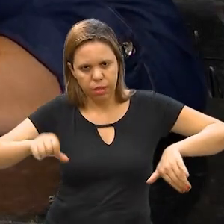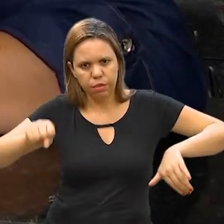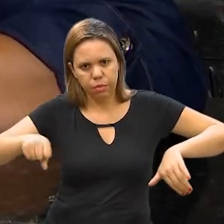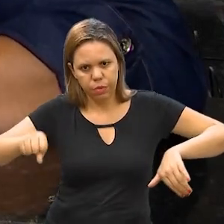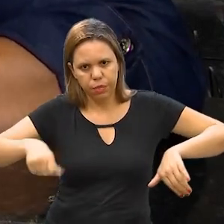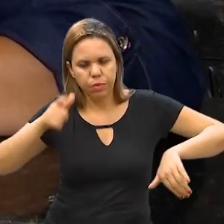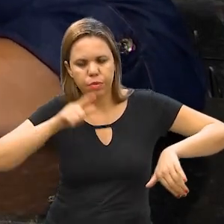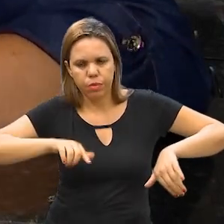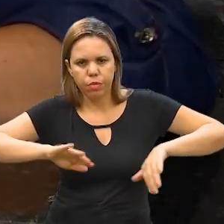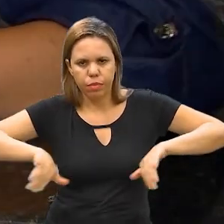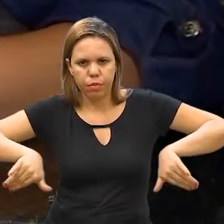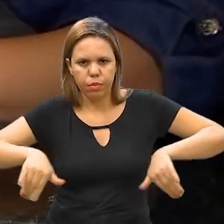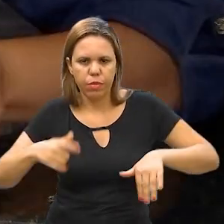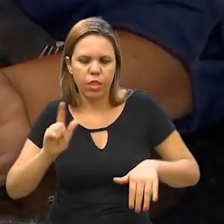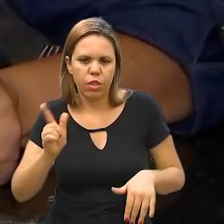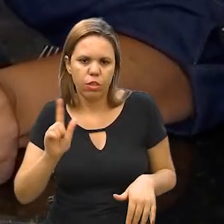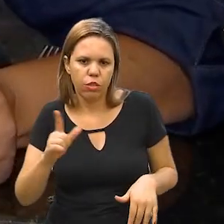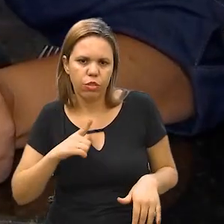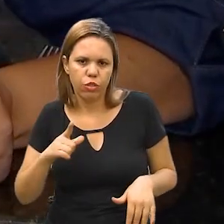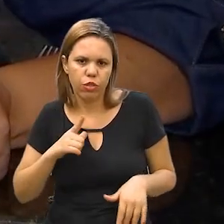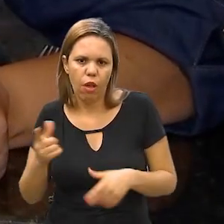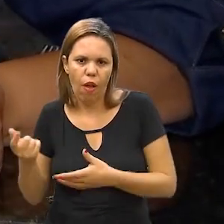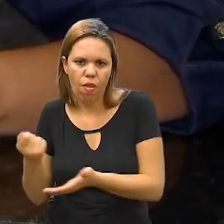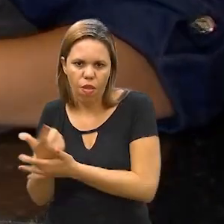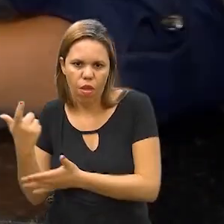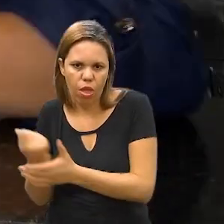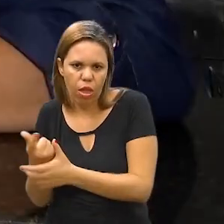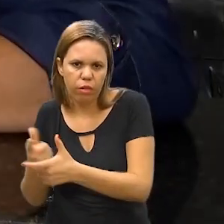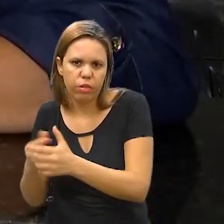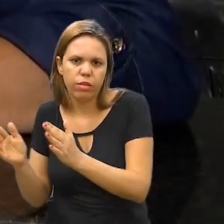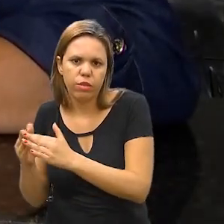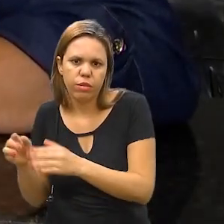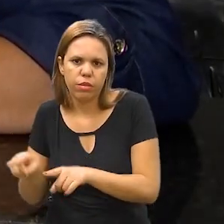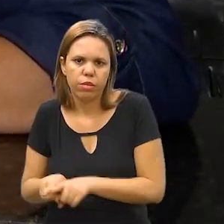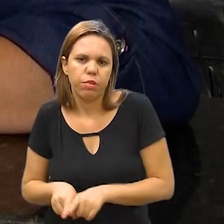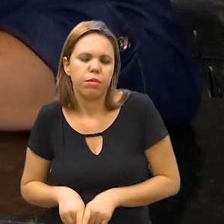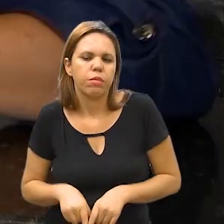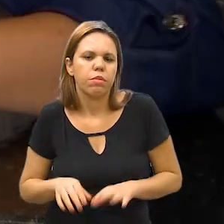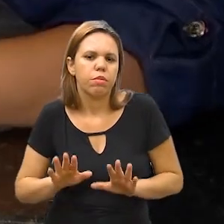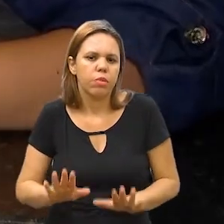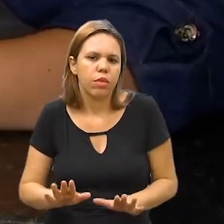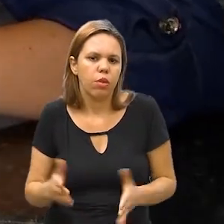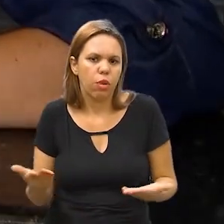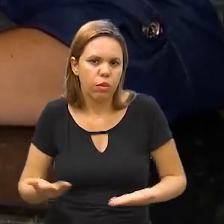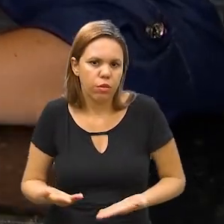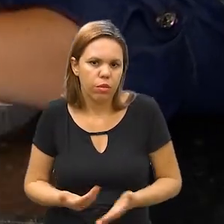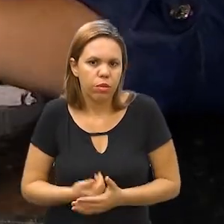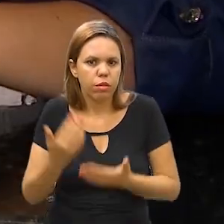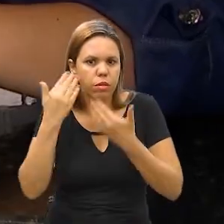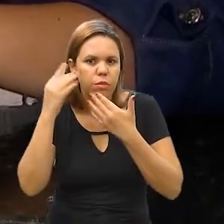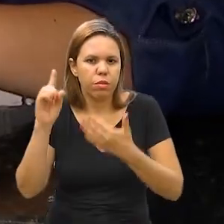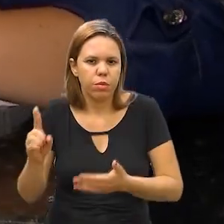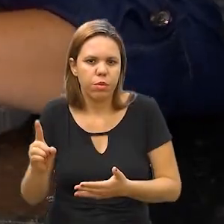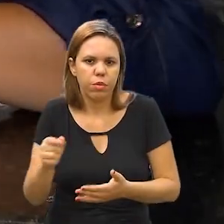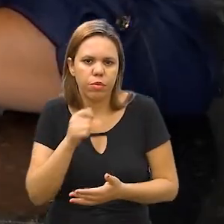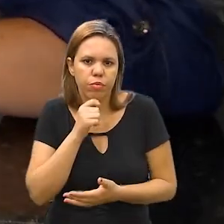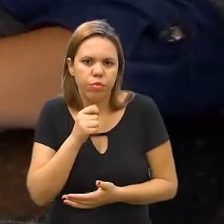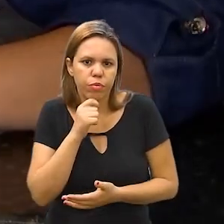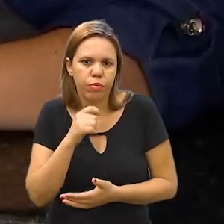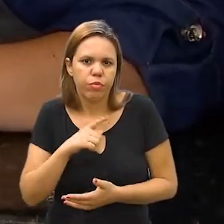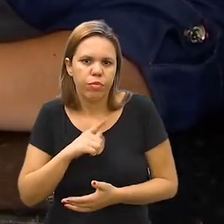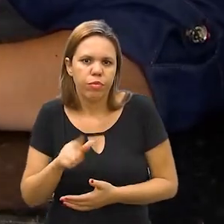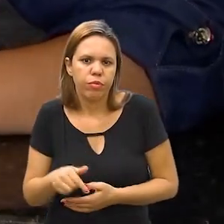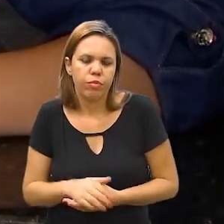consigo separar. Claro que a gente tem as nossas contas de casa, mas hoje, graças a Deus, eu